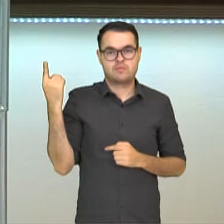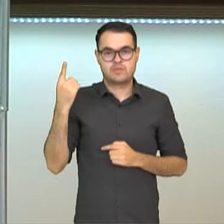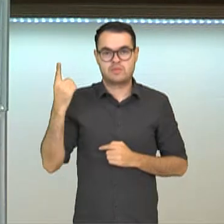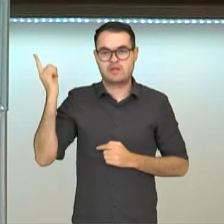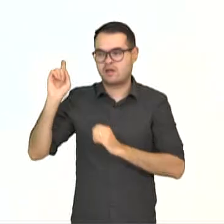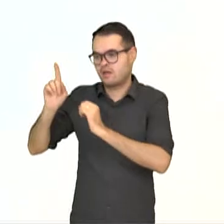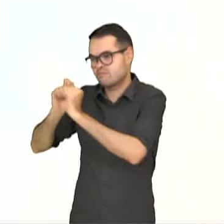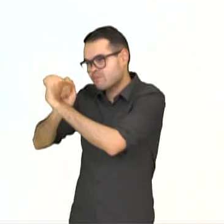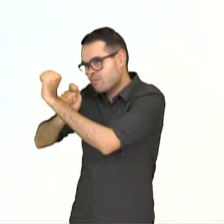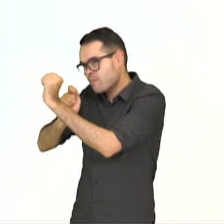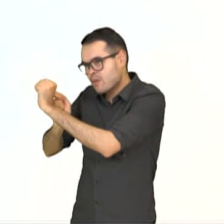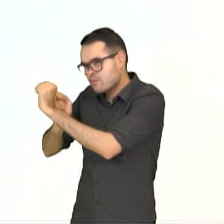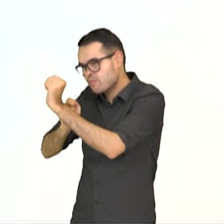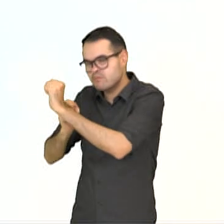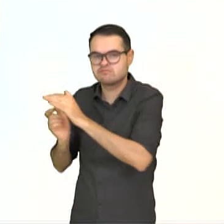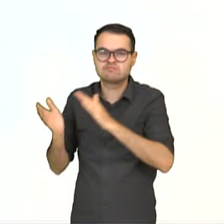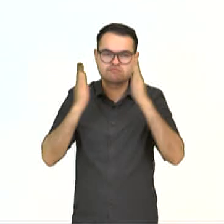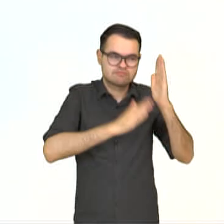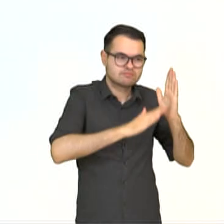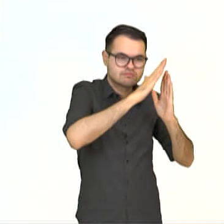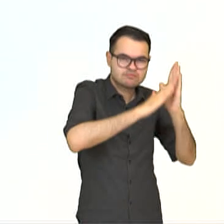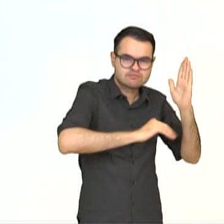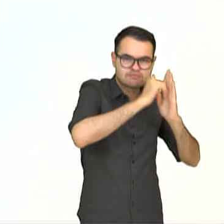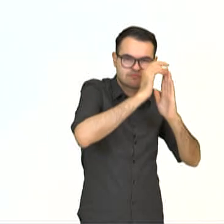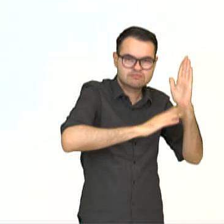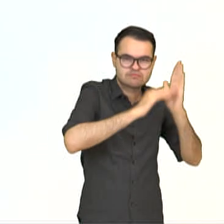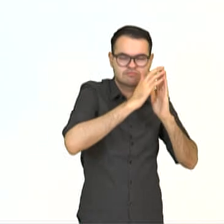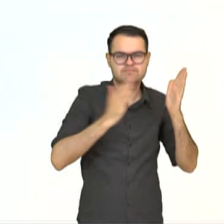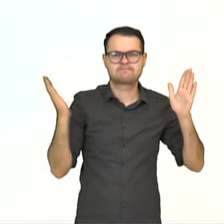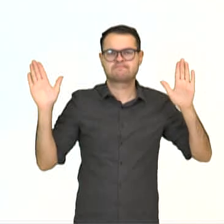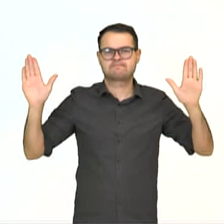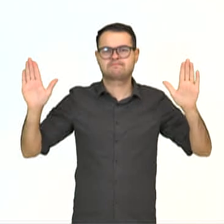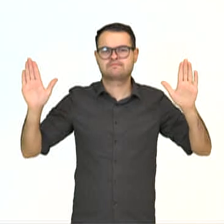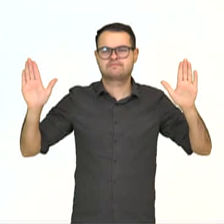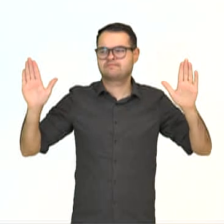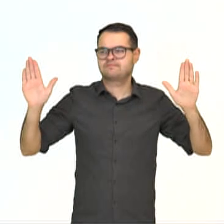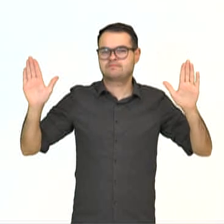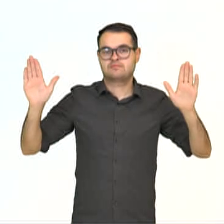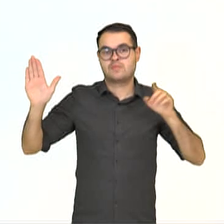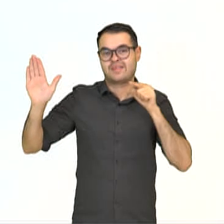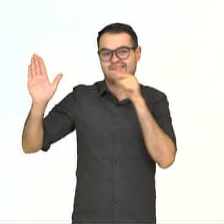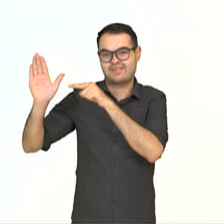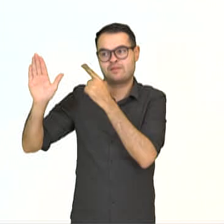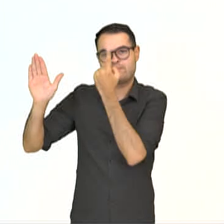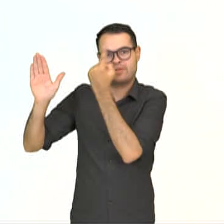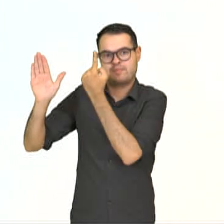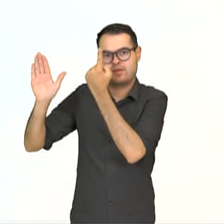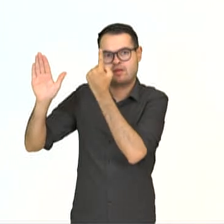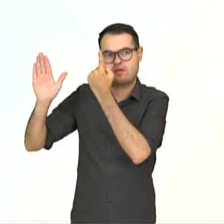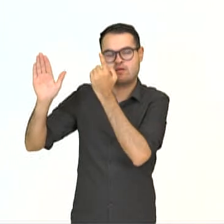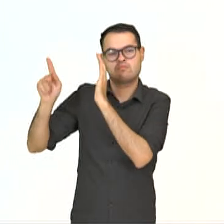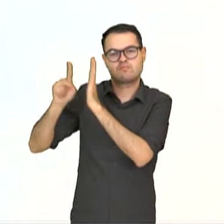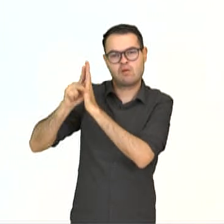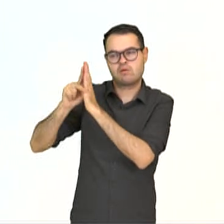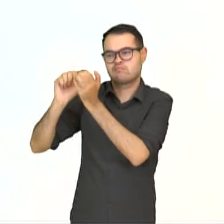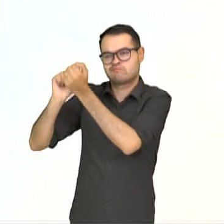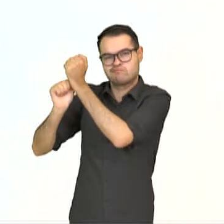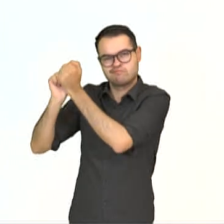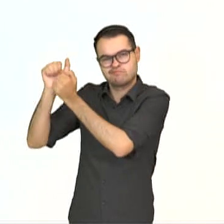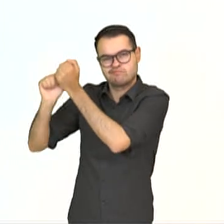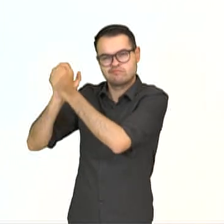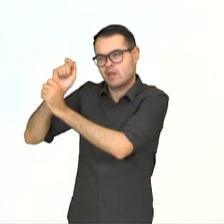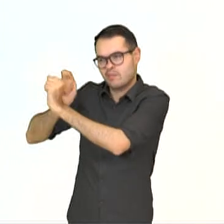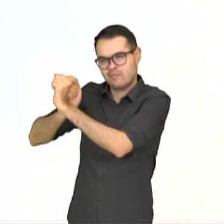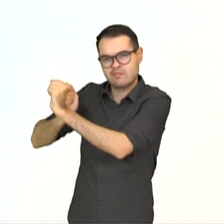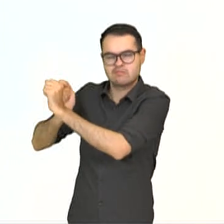escultura e na segunda a gente tem uma pintura e uma releitura da primeira. O que esses dois têm em comum? O